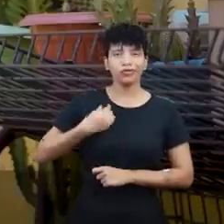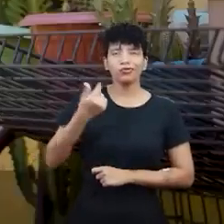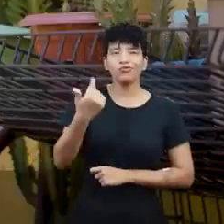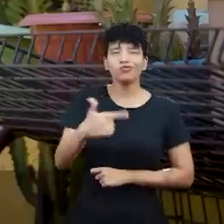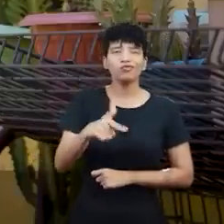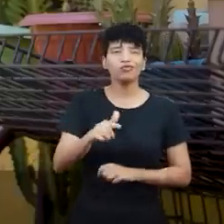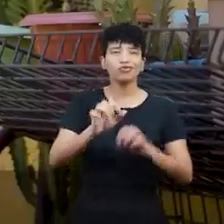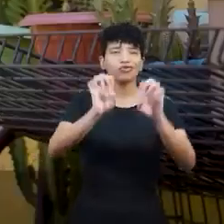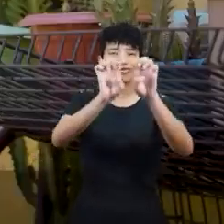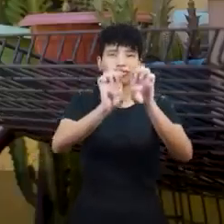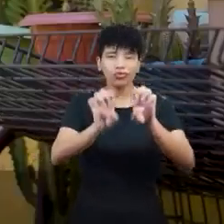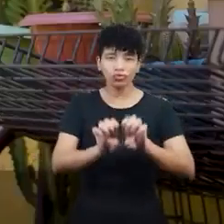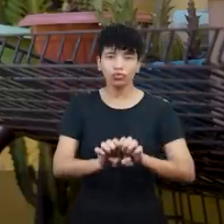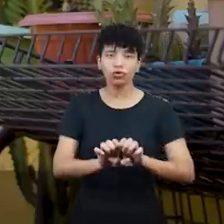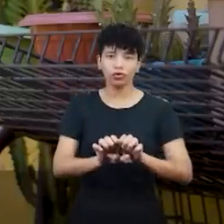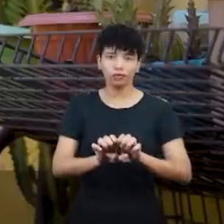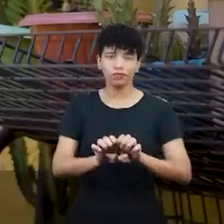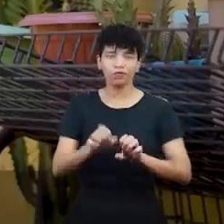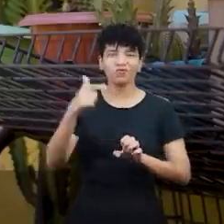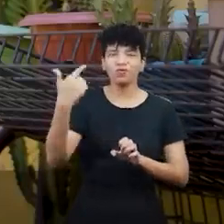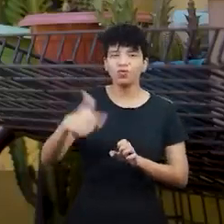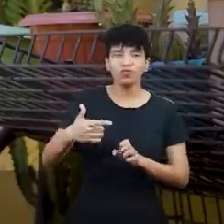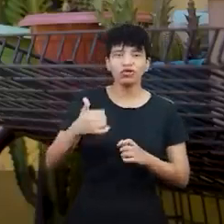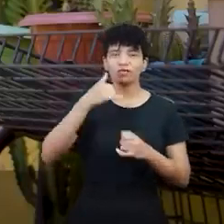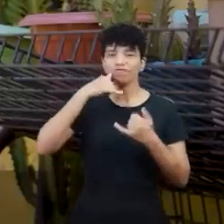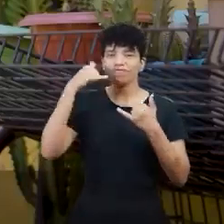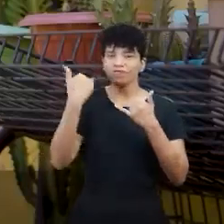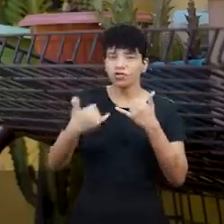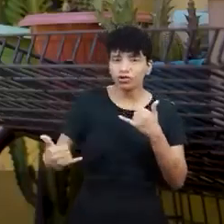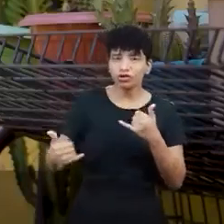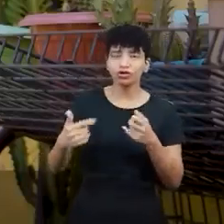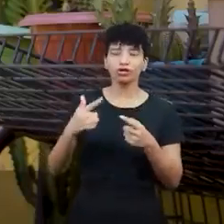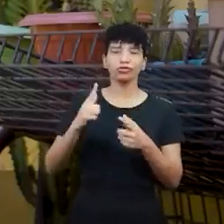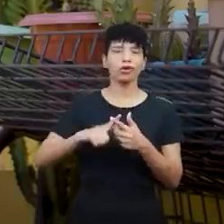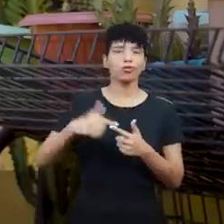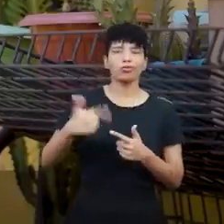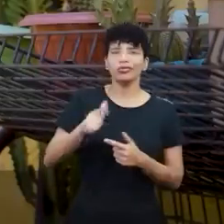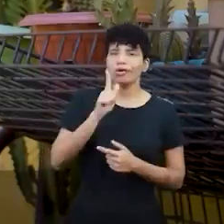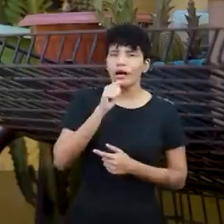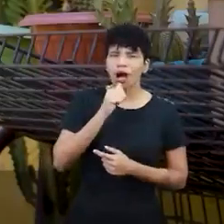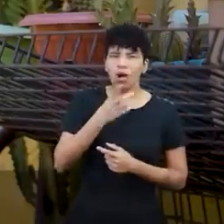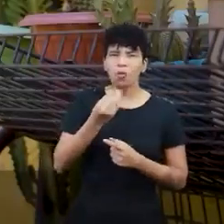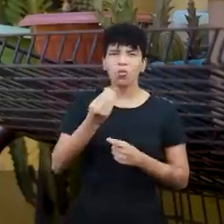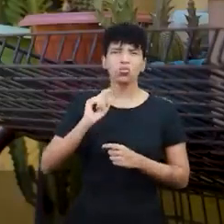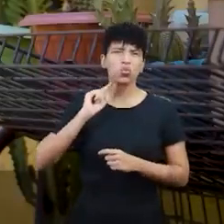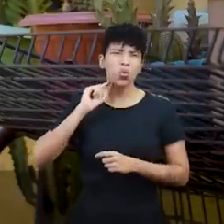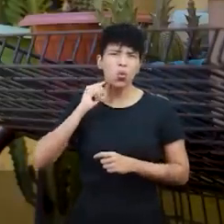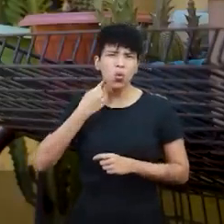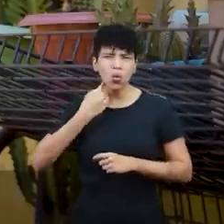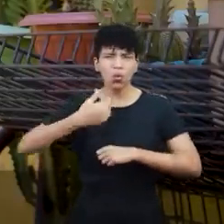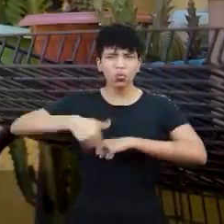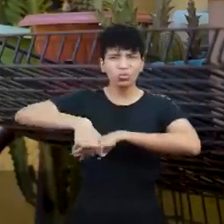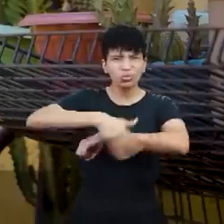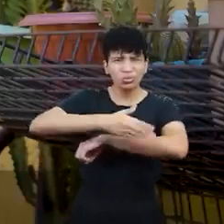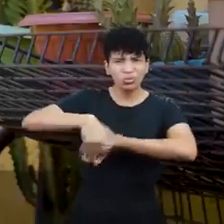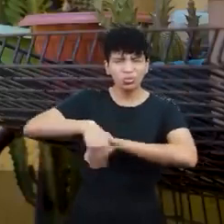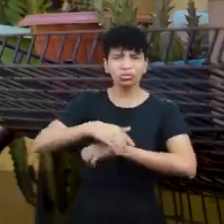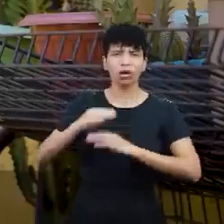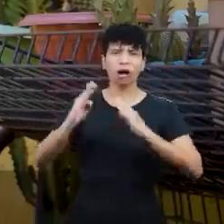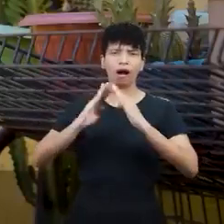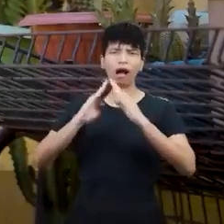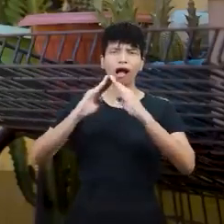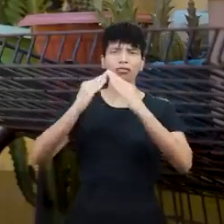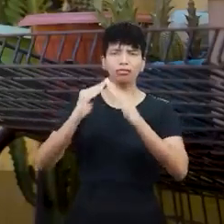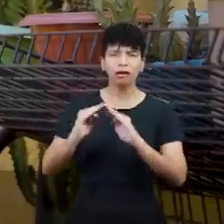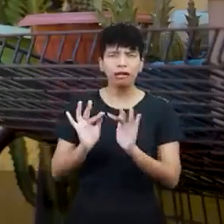menor infraestrutura, sem energia, sem água, muita lama, as casas de palha. Então,